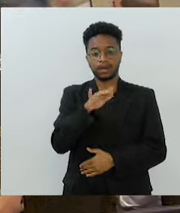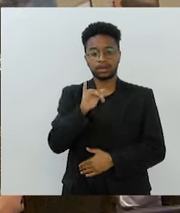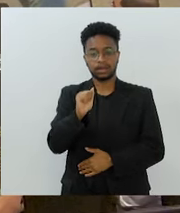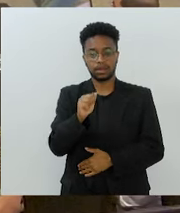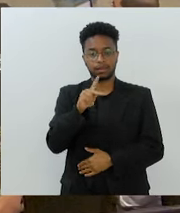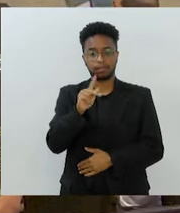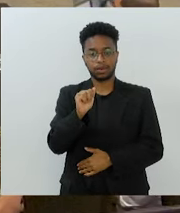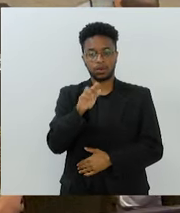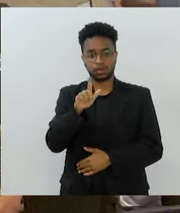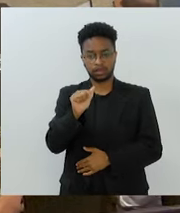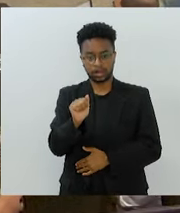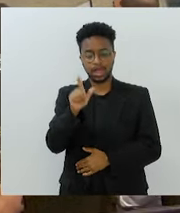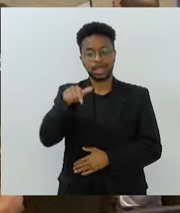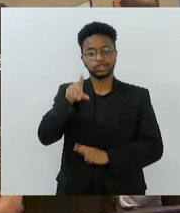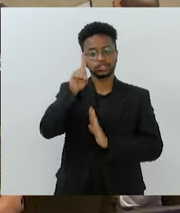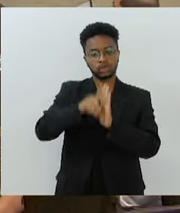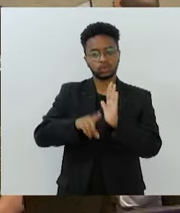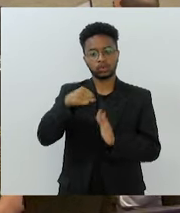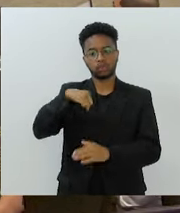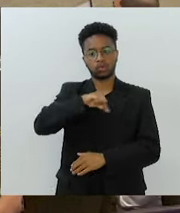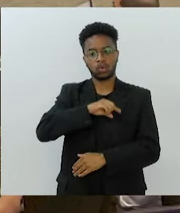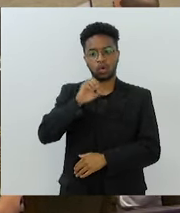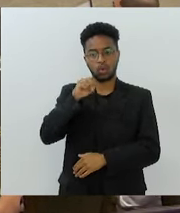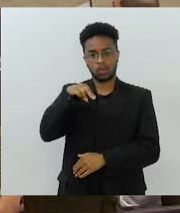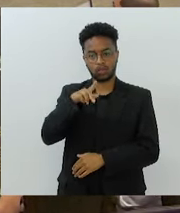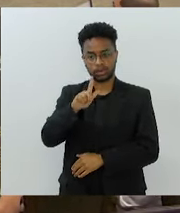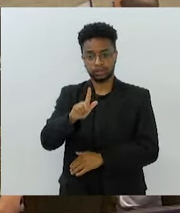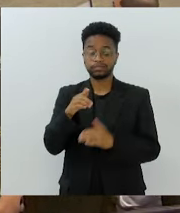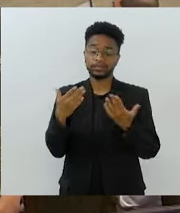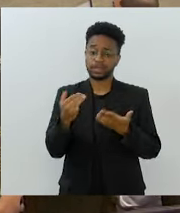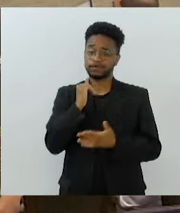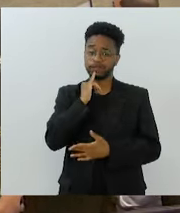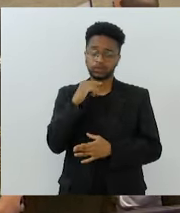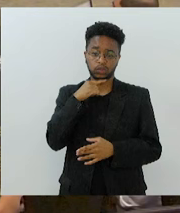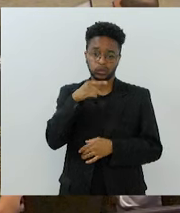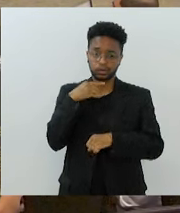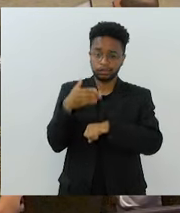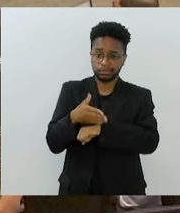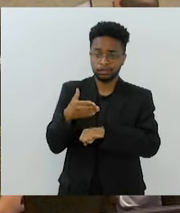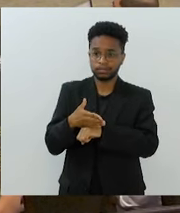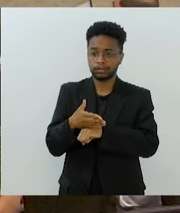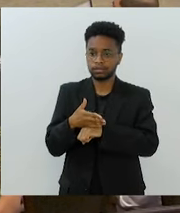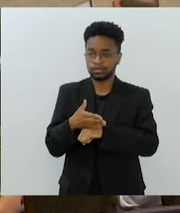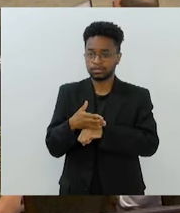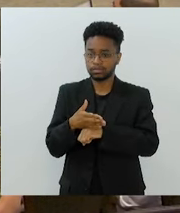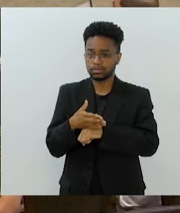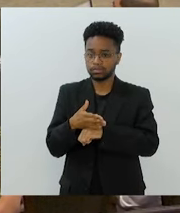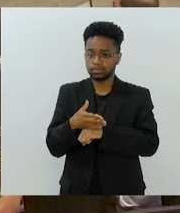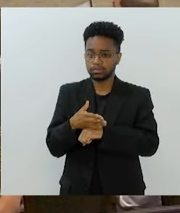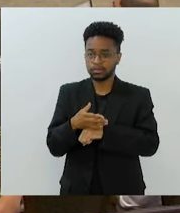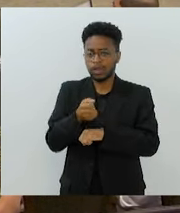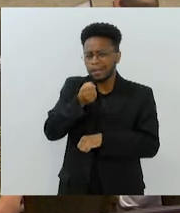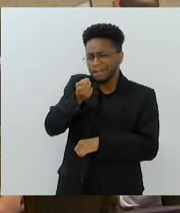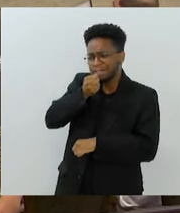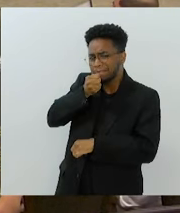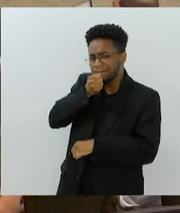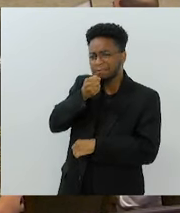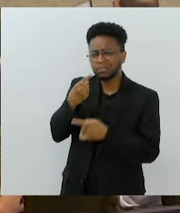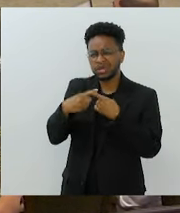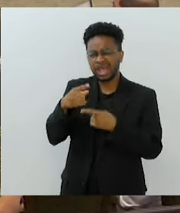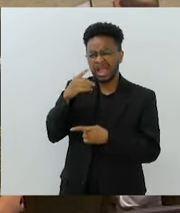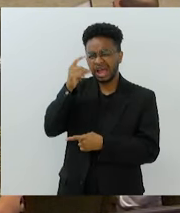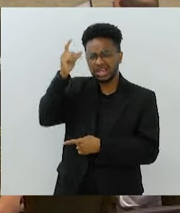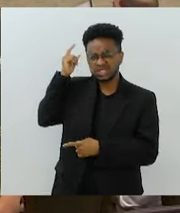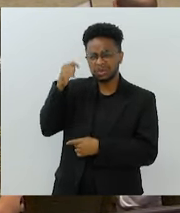é a diretora da nossa ONG. E infelizmente ela não pôde estar aqui, mas pediu. Fala só um pouquinho mais perto, porque esse microfone é antigo, tem que quase